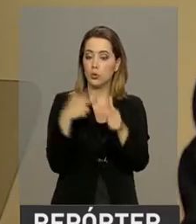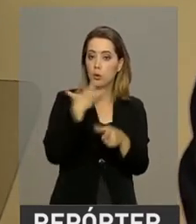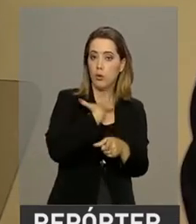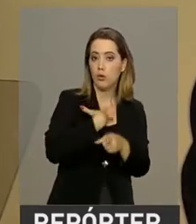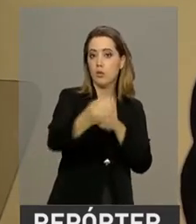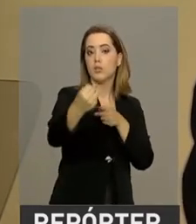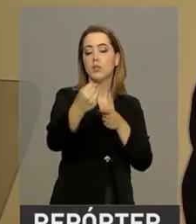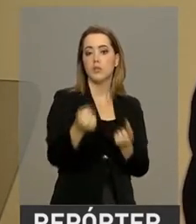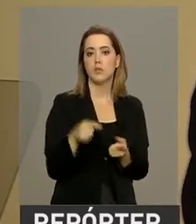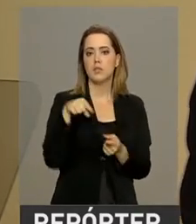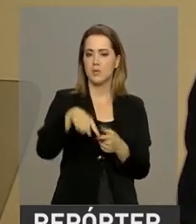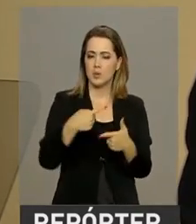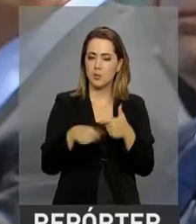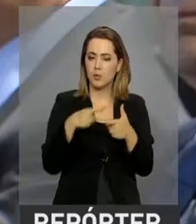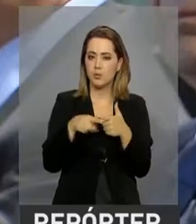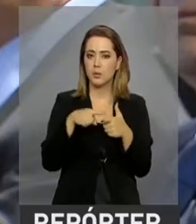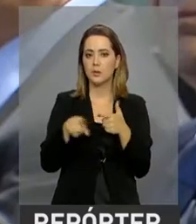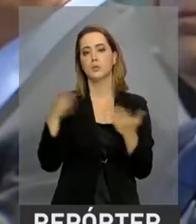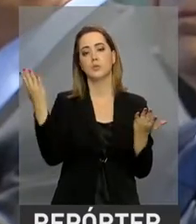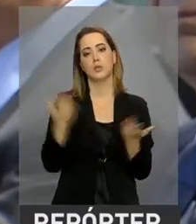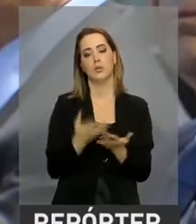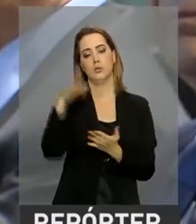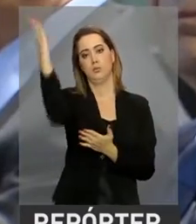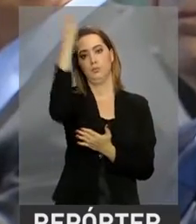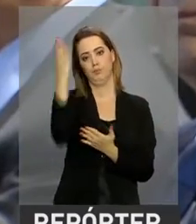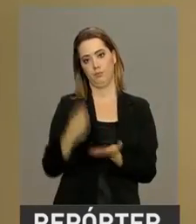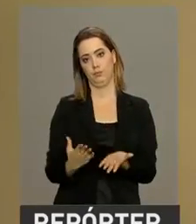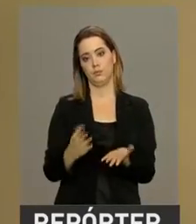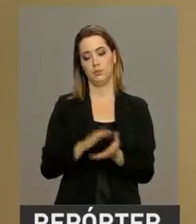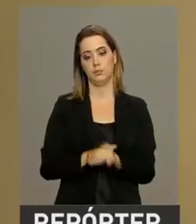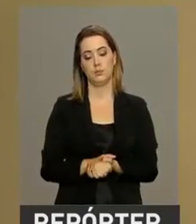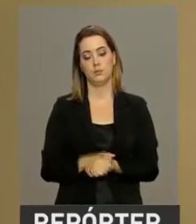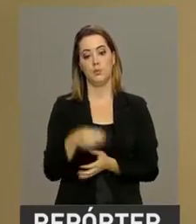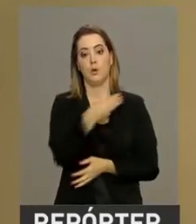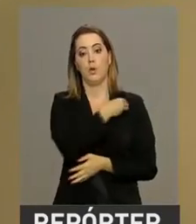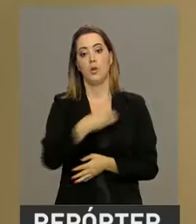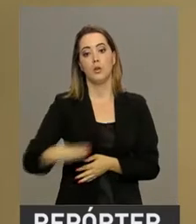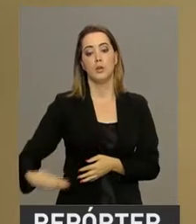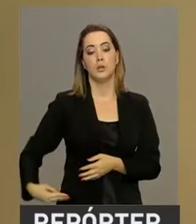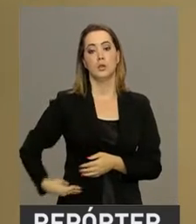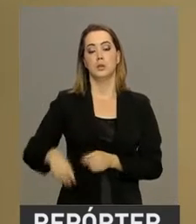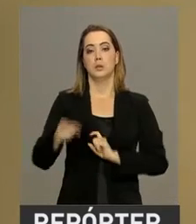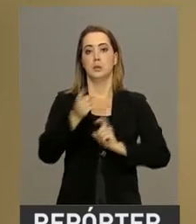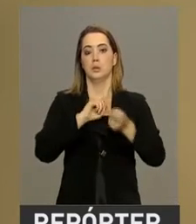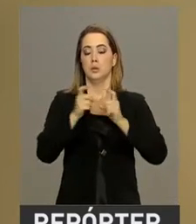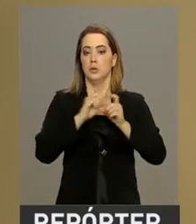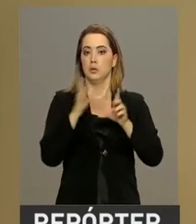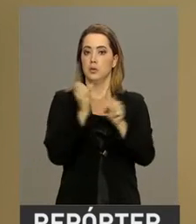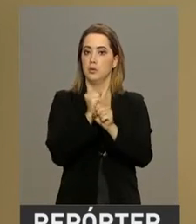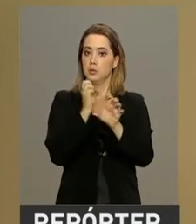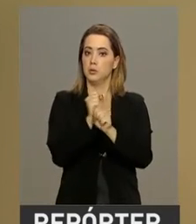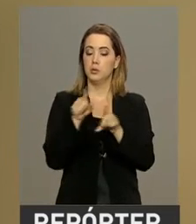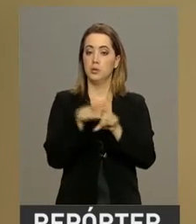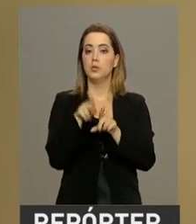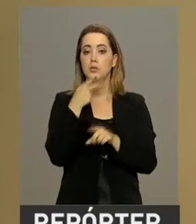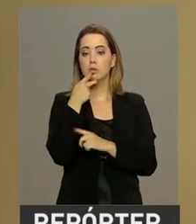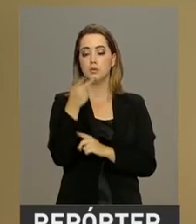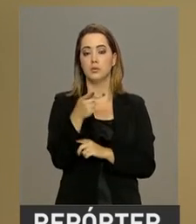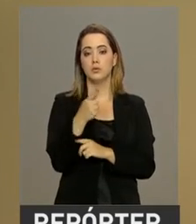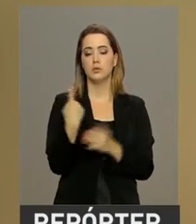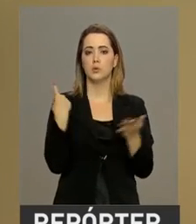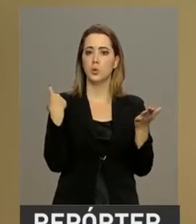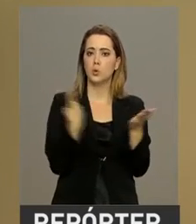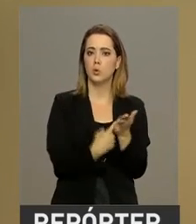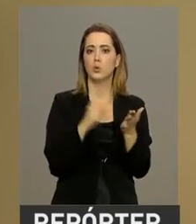esta crise que tomou conta é do país o ministro da fazenda que também falou no seminário reforçou a